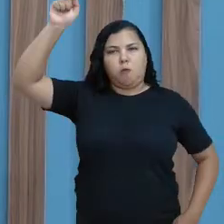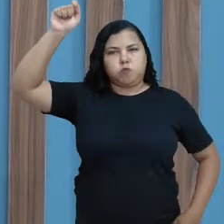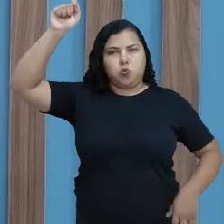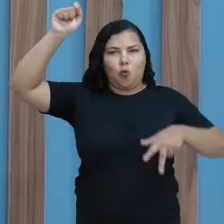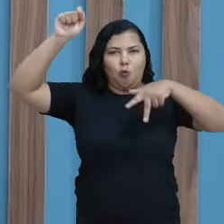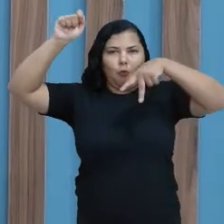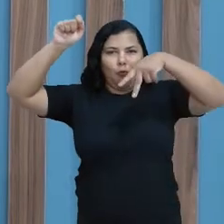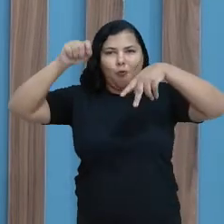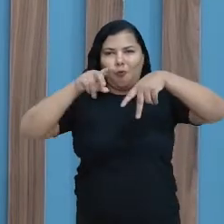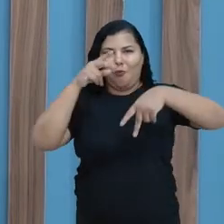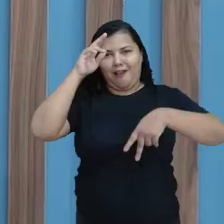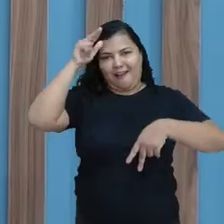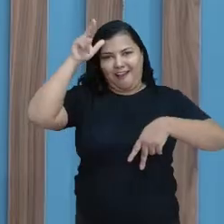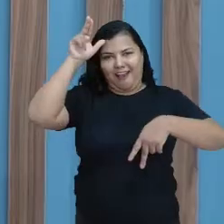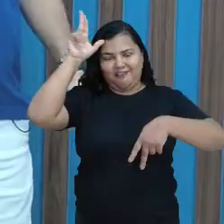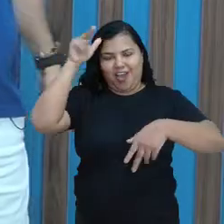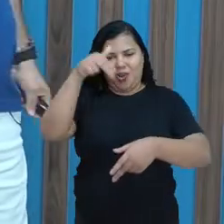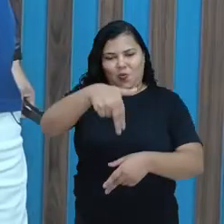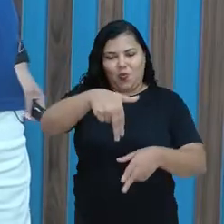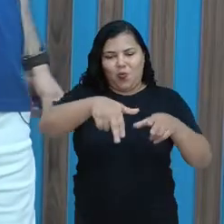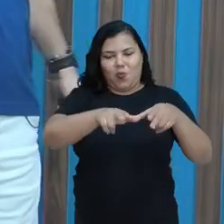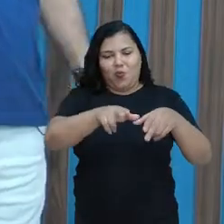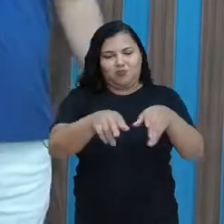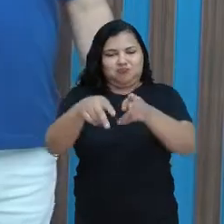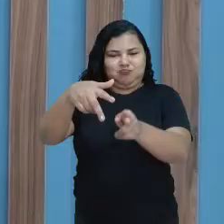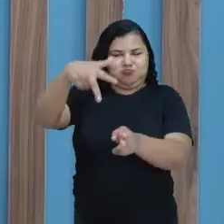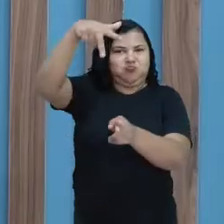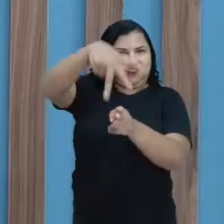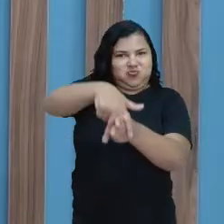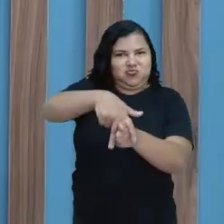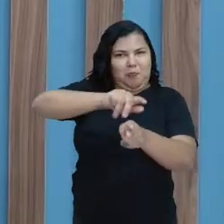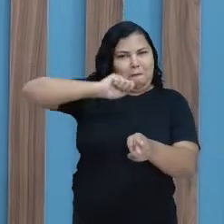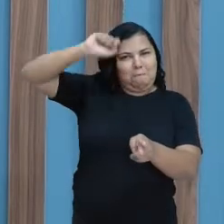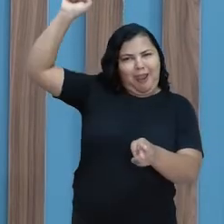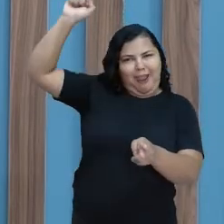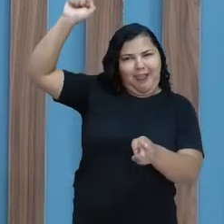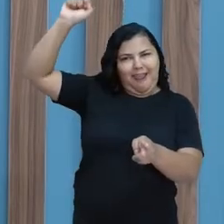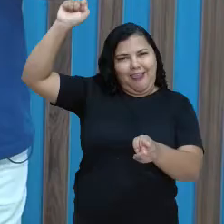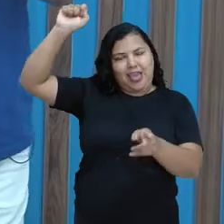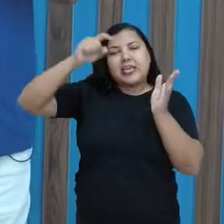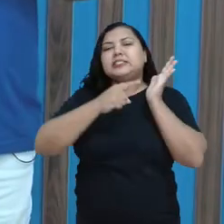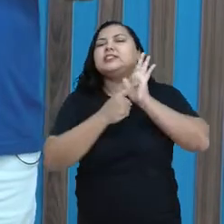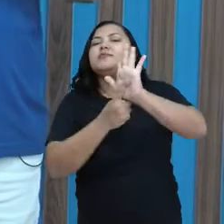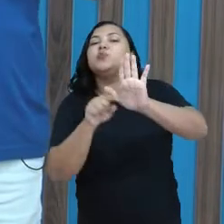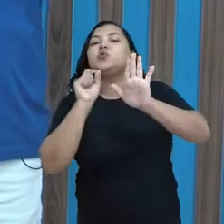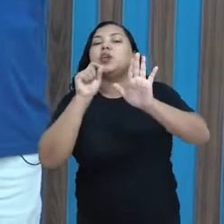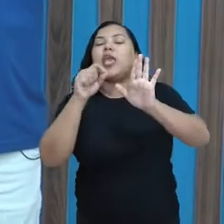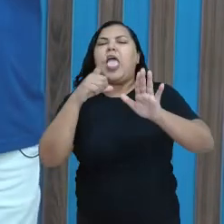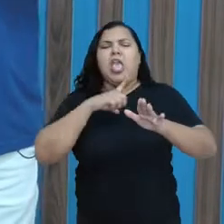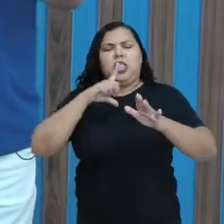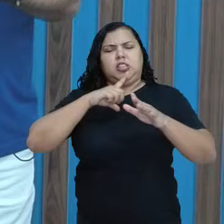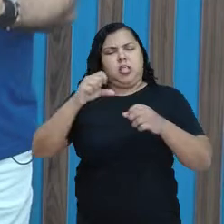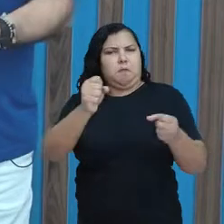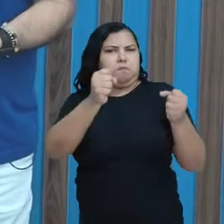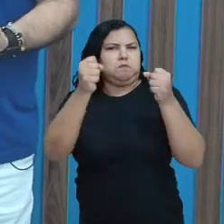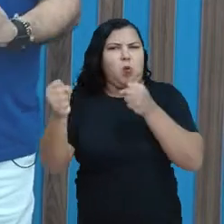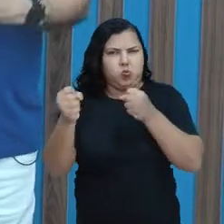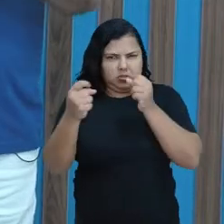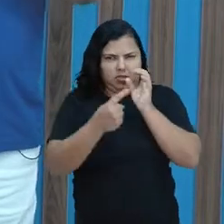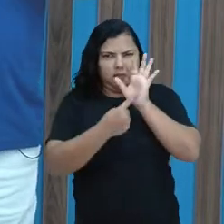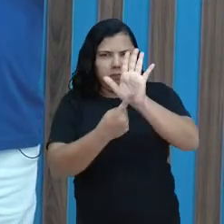né, o He-Man, pelos poderes de Grayskull, né, eu tenho a força, e é isso mesmo, é uma demonstração de